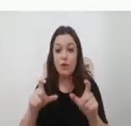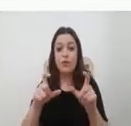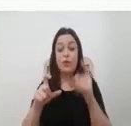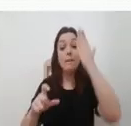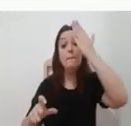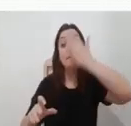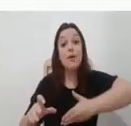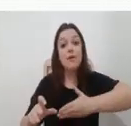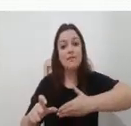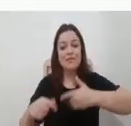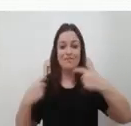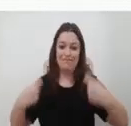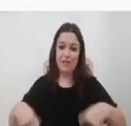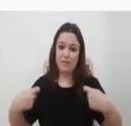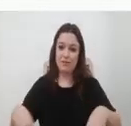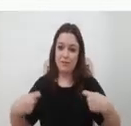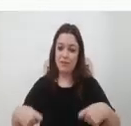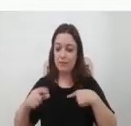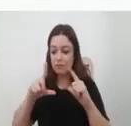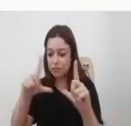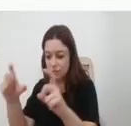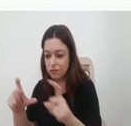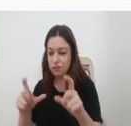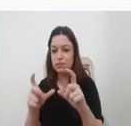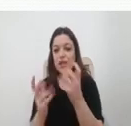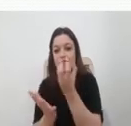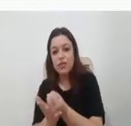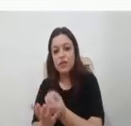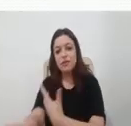seja, tirar fotos e fazer vídeos desse animal.